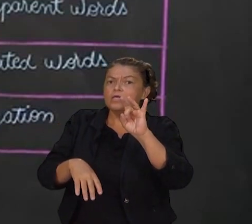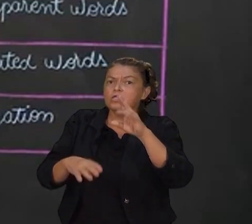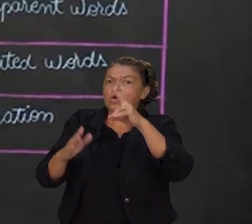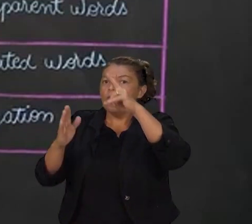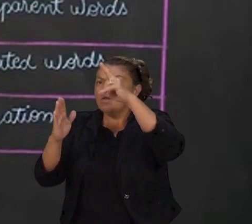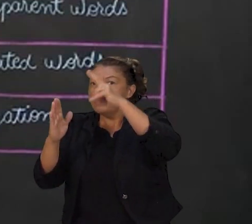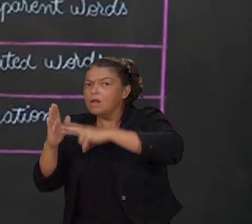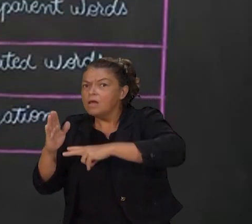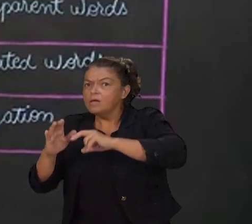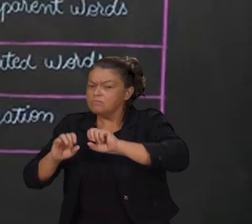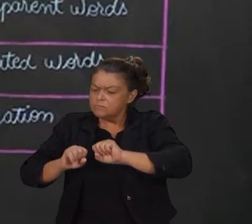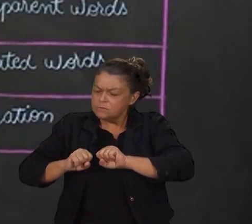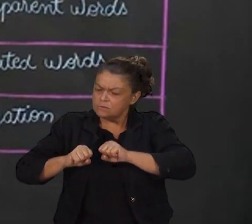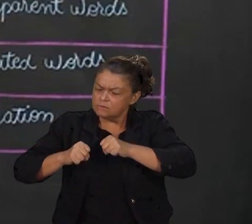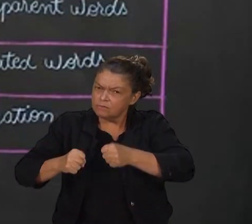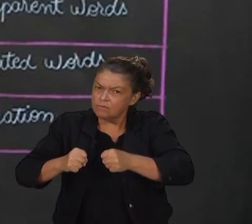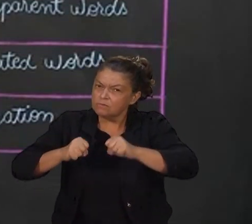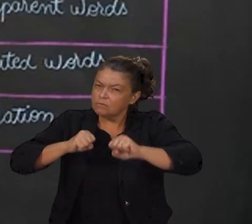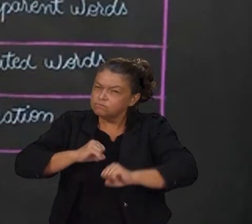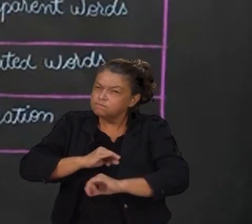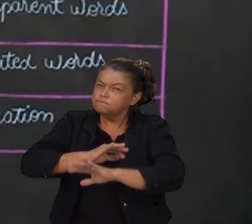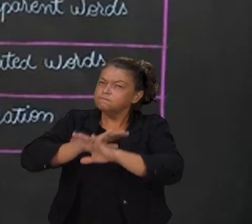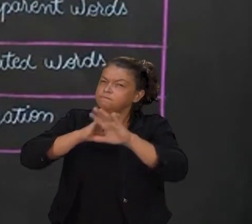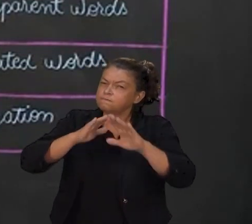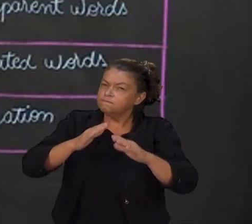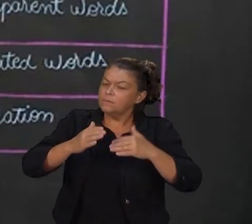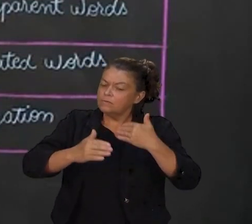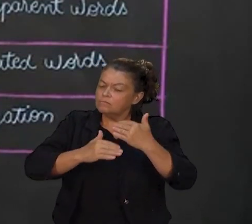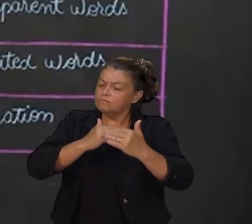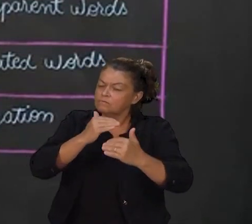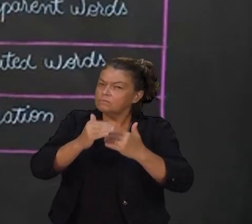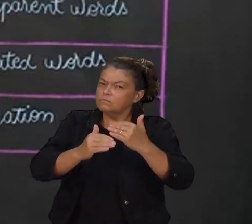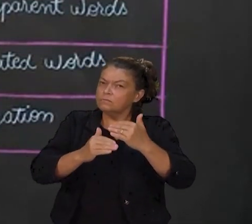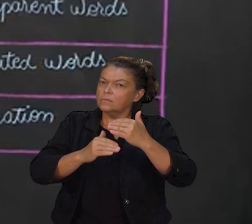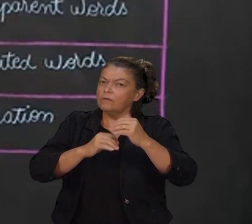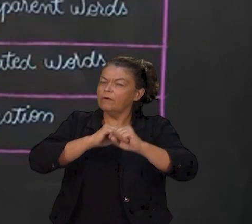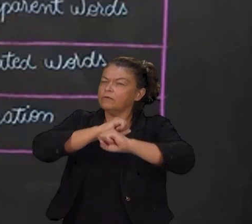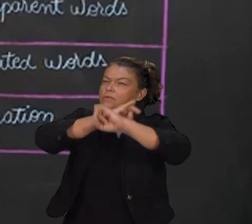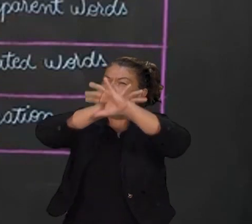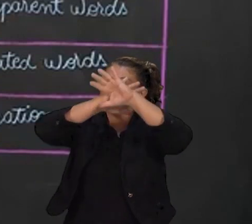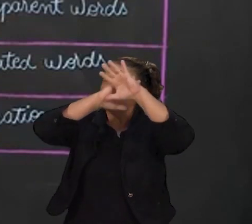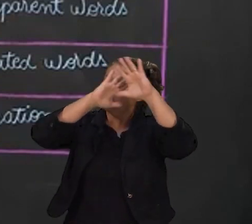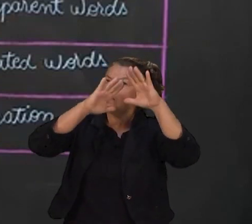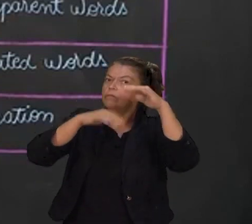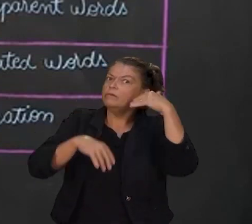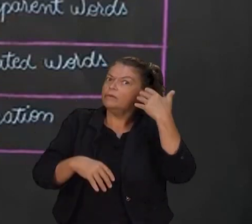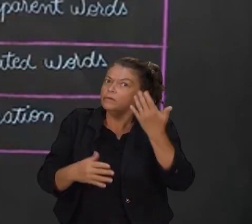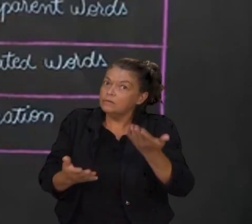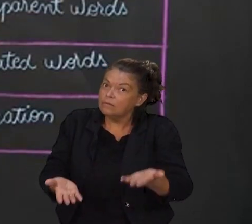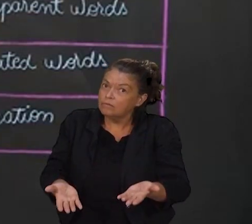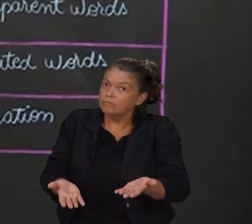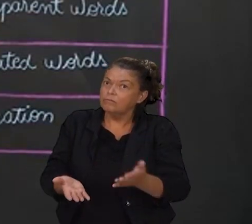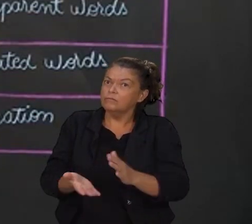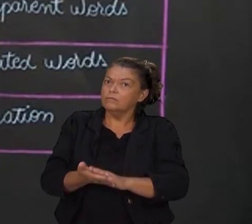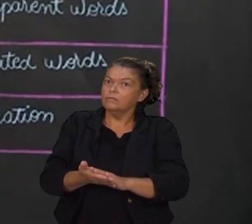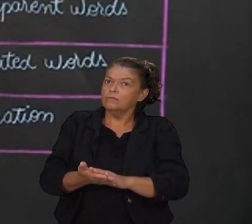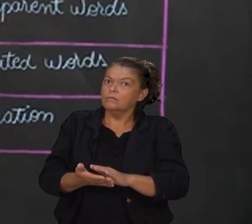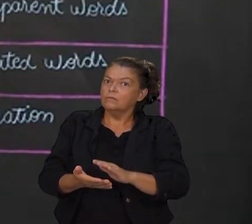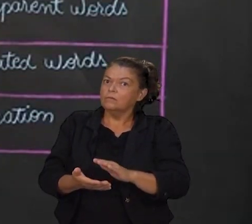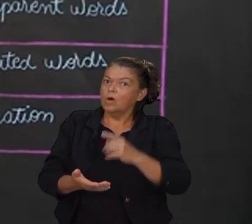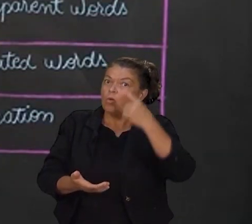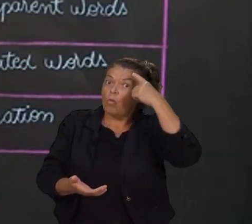que eu tenho, ela é anterior. Se é anterior, é quando ele saiu. E agora, 4